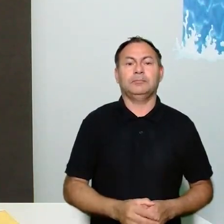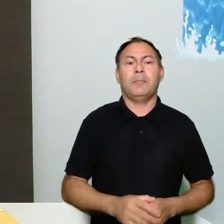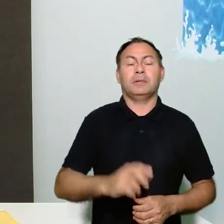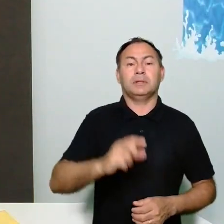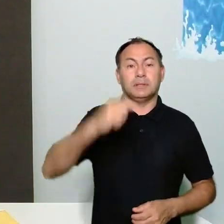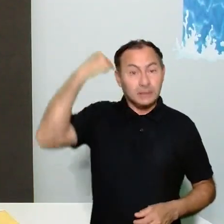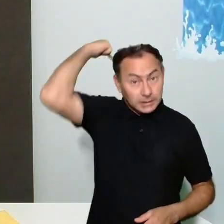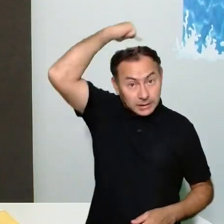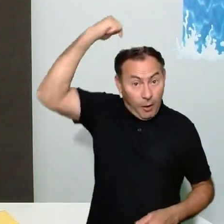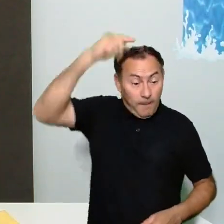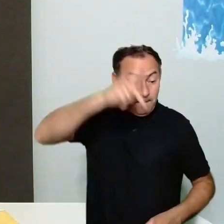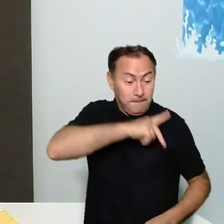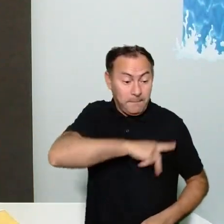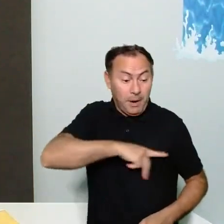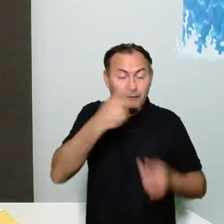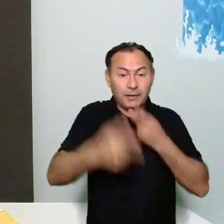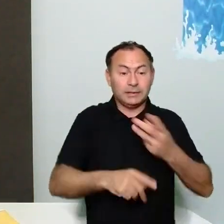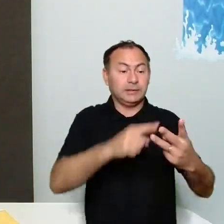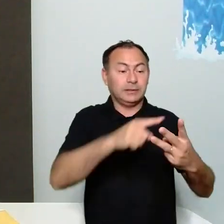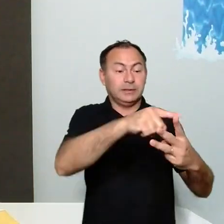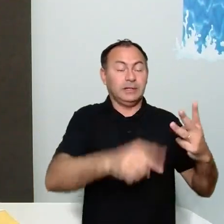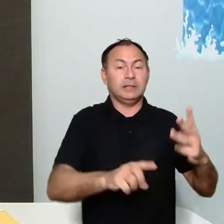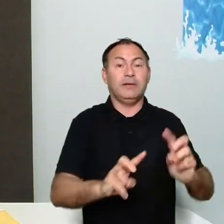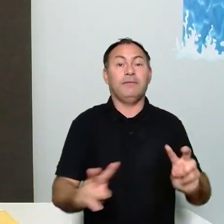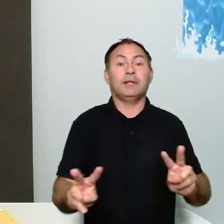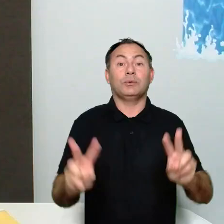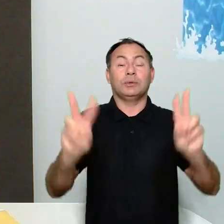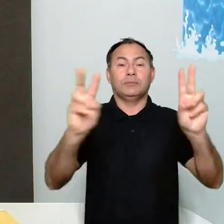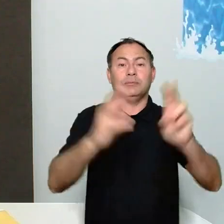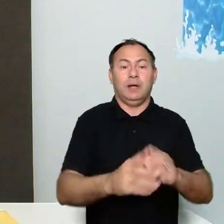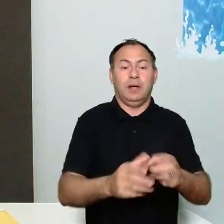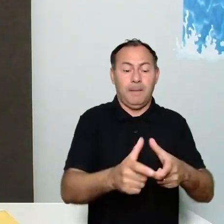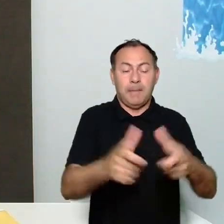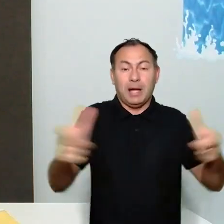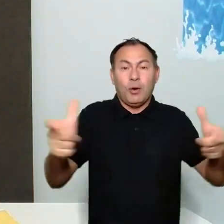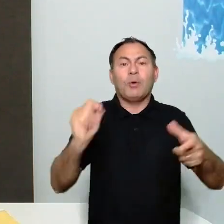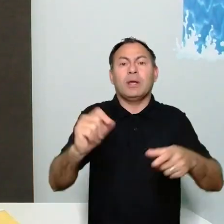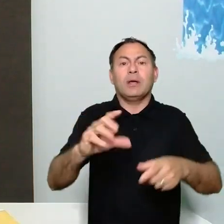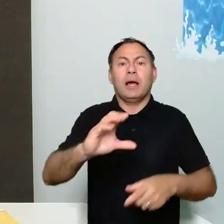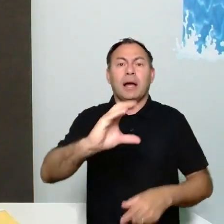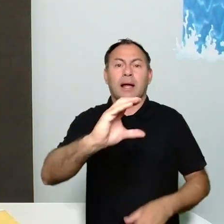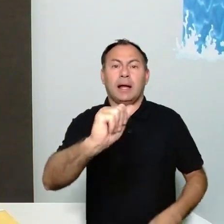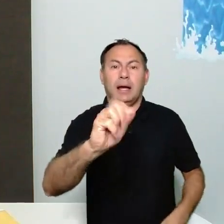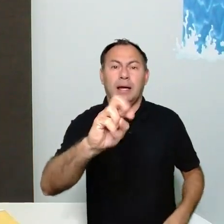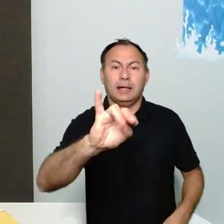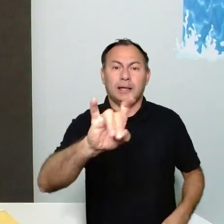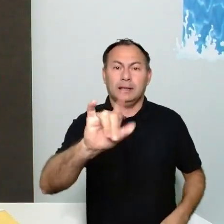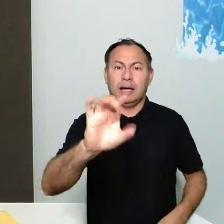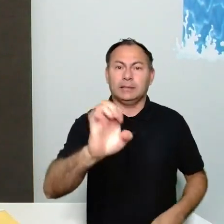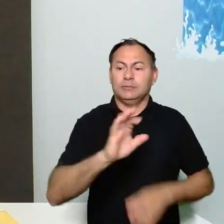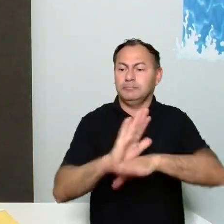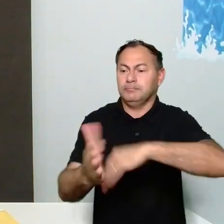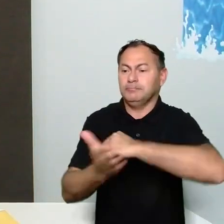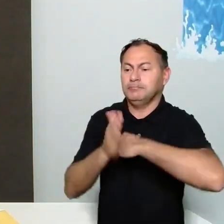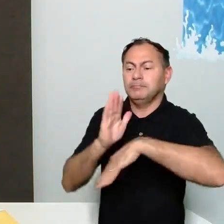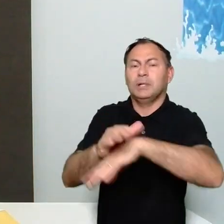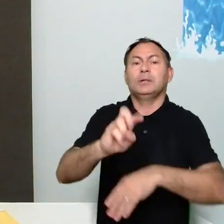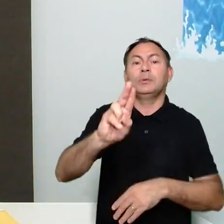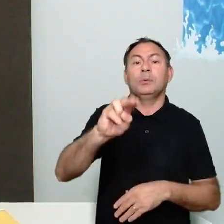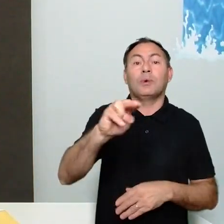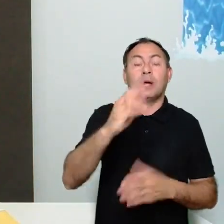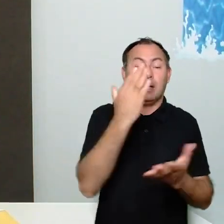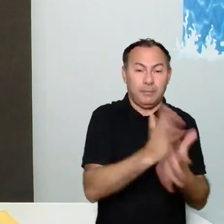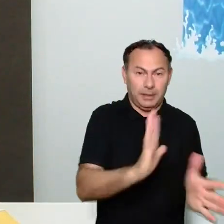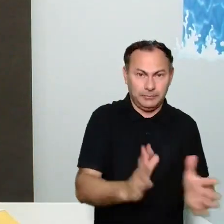São Paulo escreveu sobre as três virtudes, a maior é a caridade, que nunca passará.